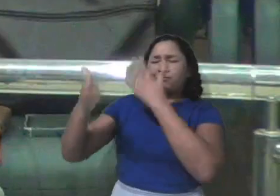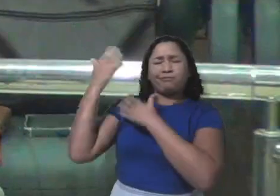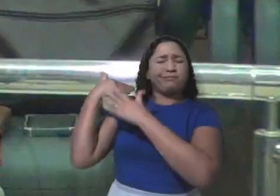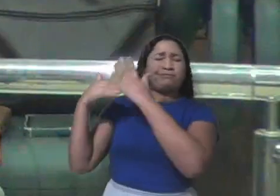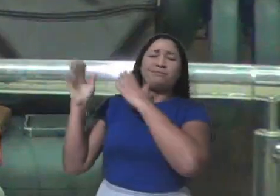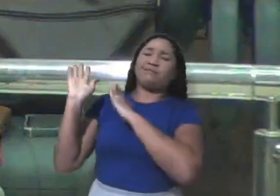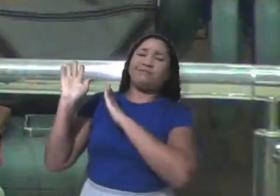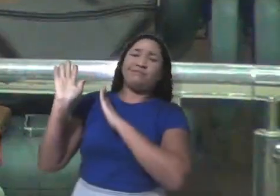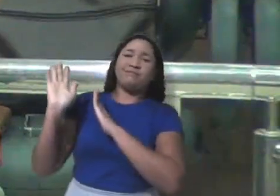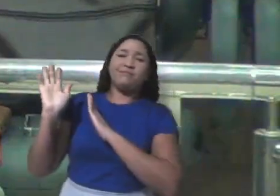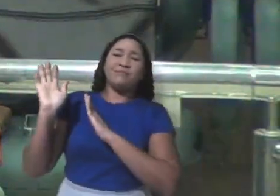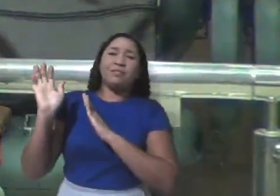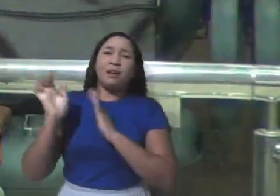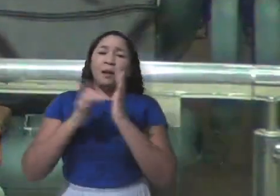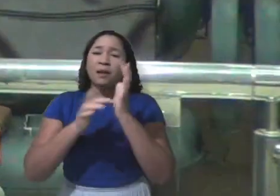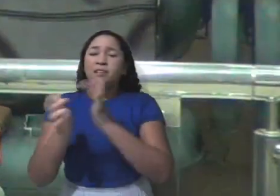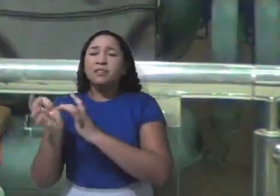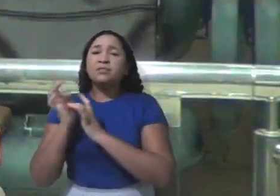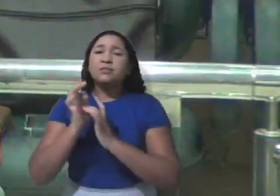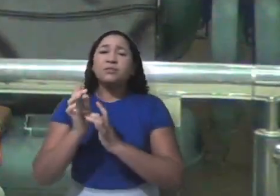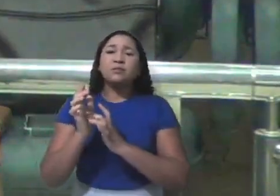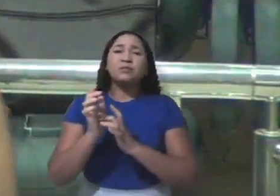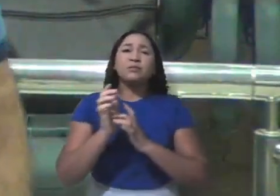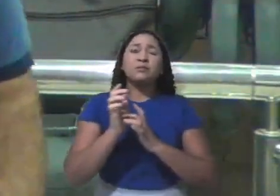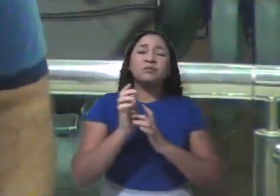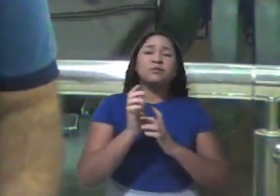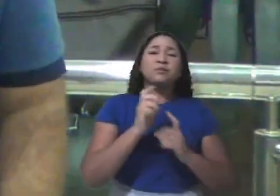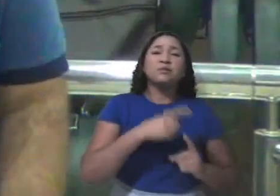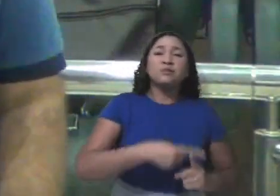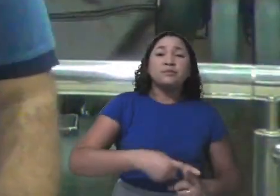pois Cristo na cruz, aleluia,